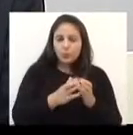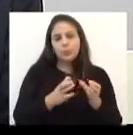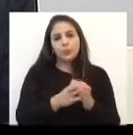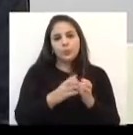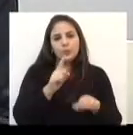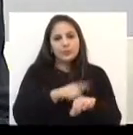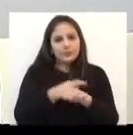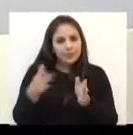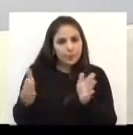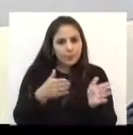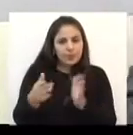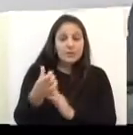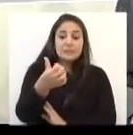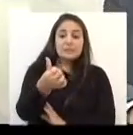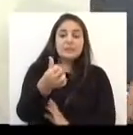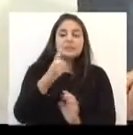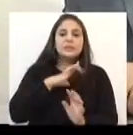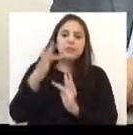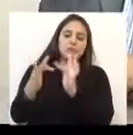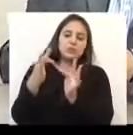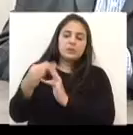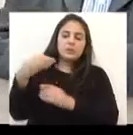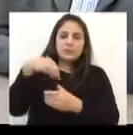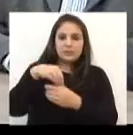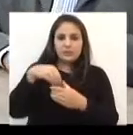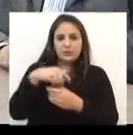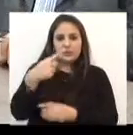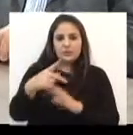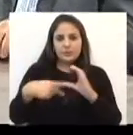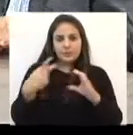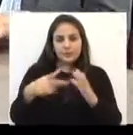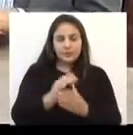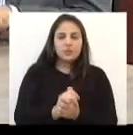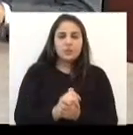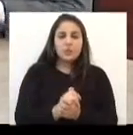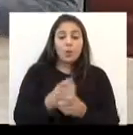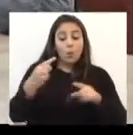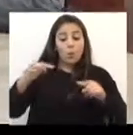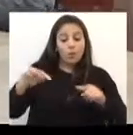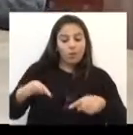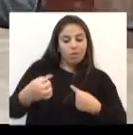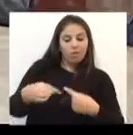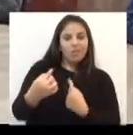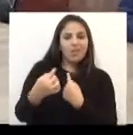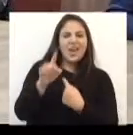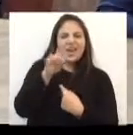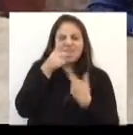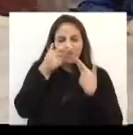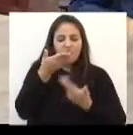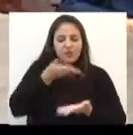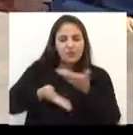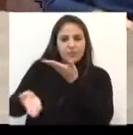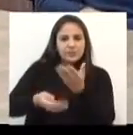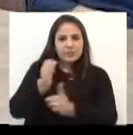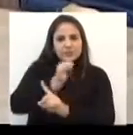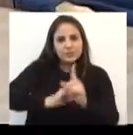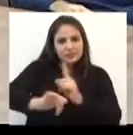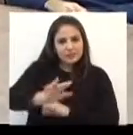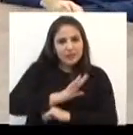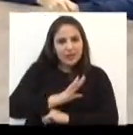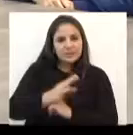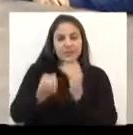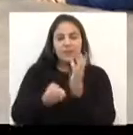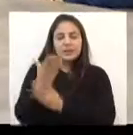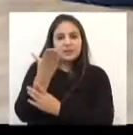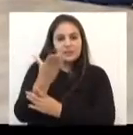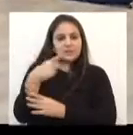um dos 6 que estão em funcionamento na casa. O desafio deles é de envolver a sociedade civil na elaboração